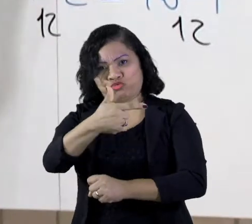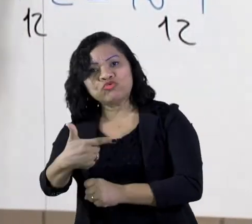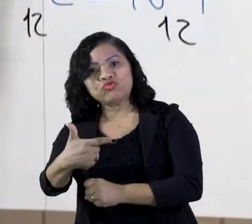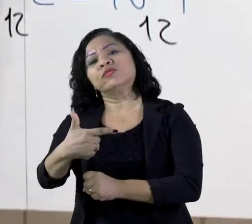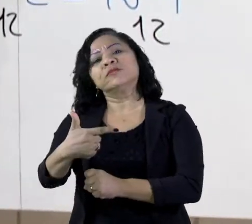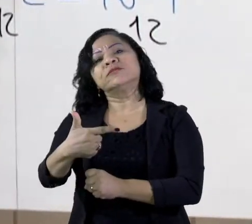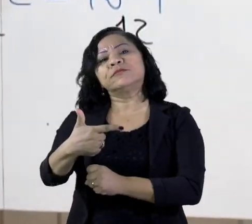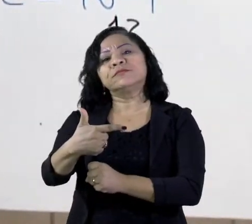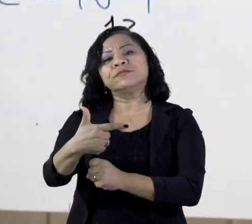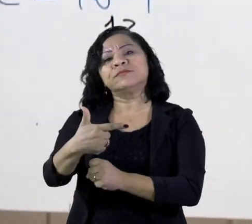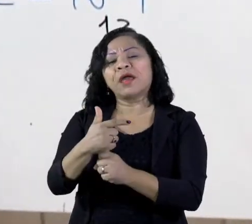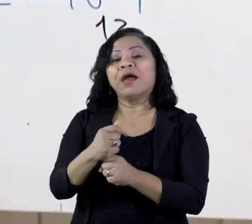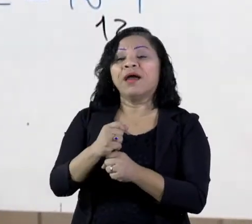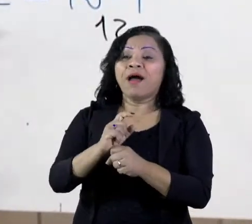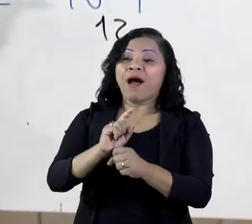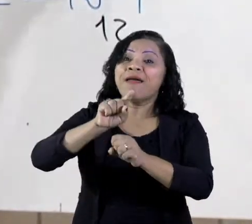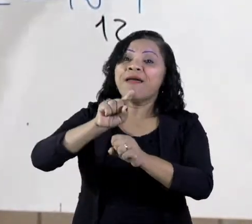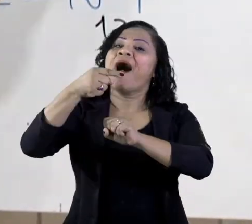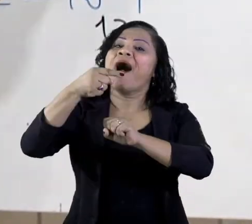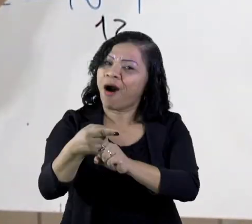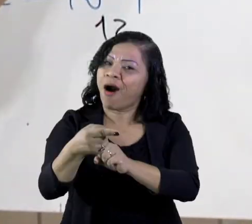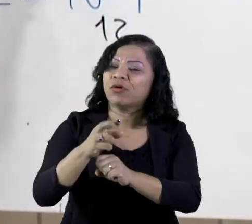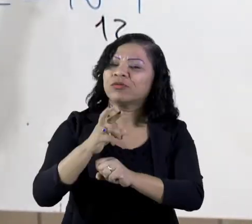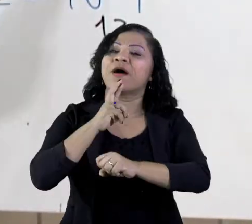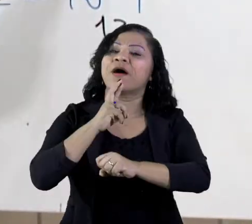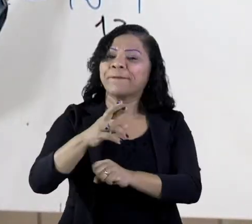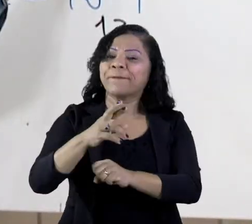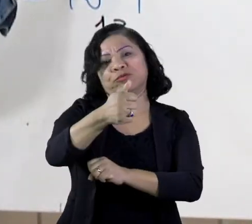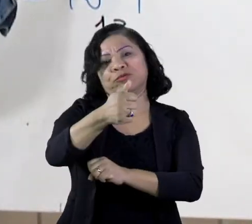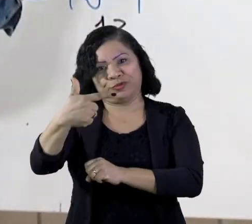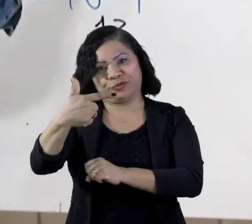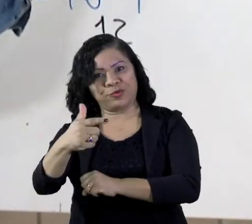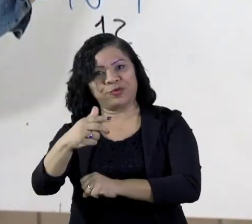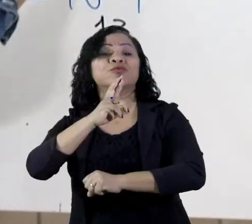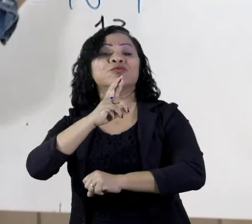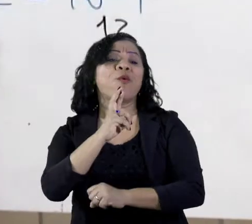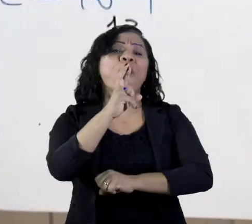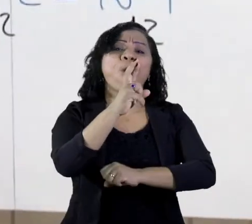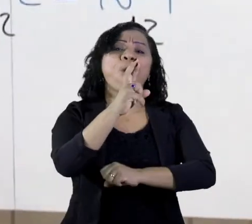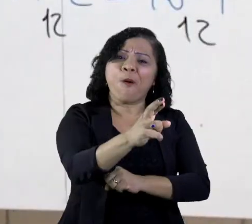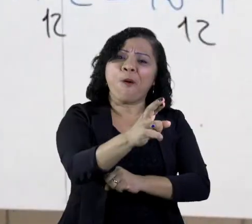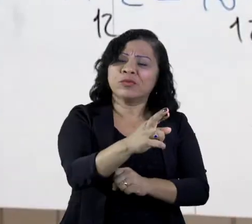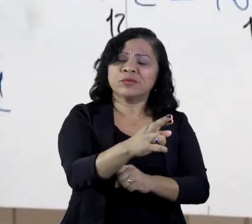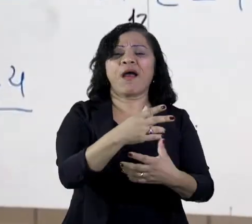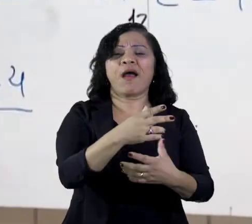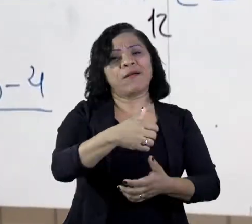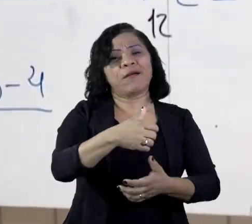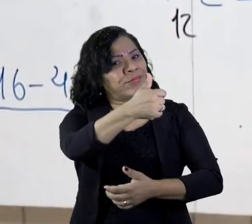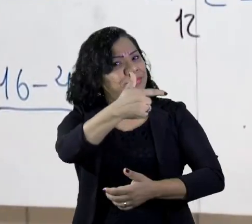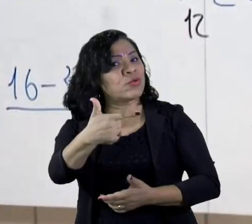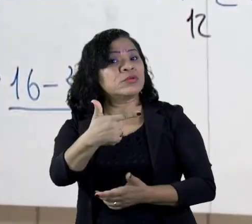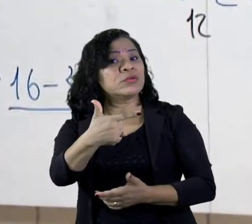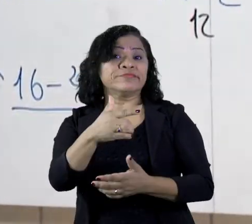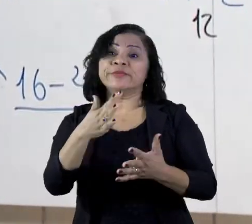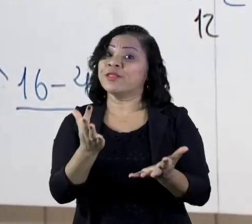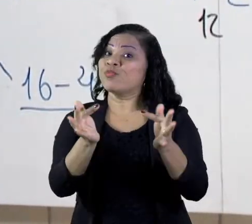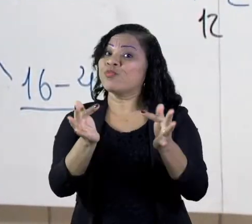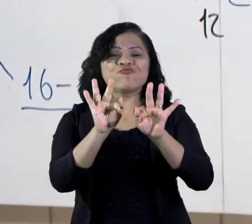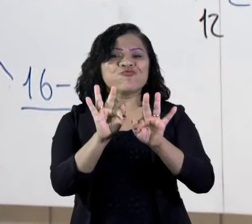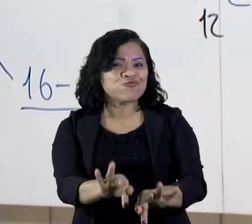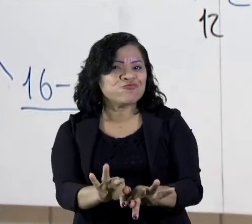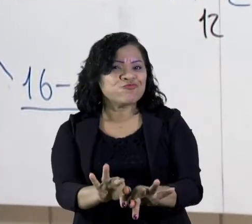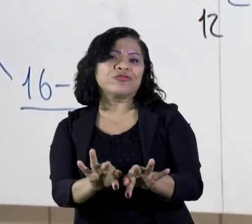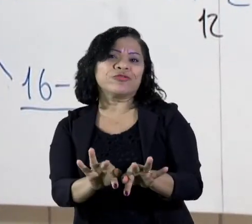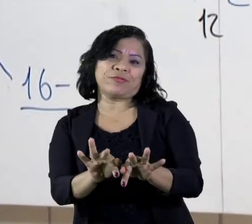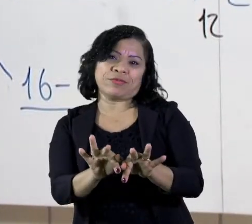a resposta vai ser 12. Quando eu responder essa operação, a resposta vai ser 12. Então, no final, quando a gente